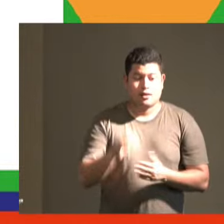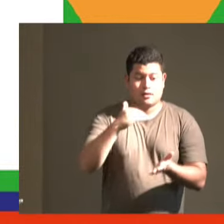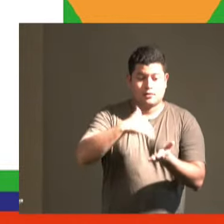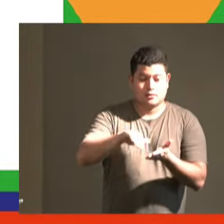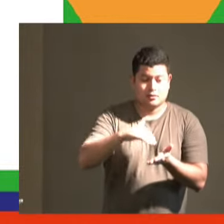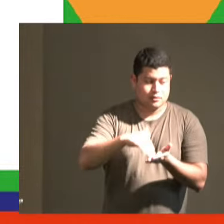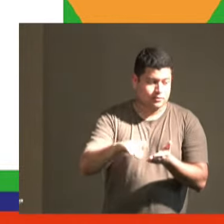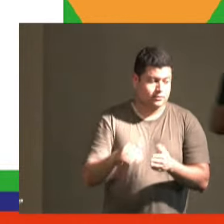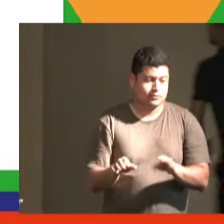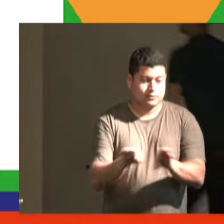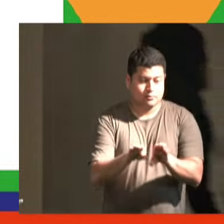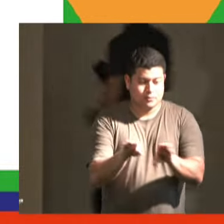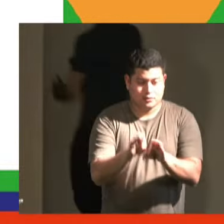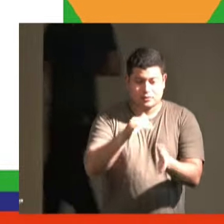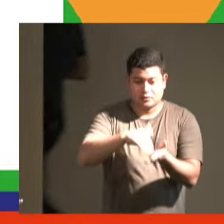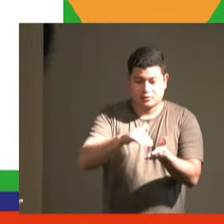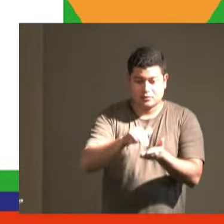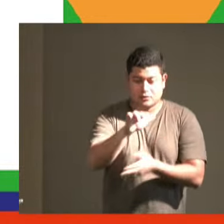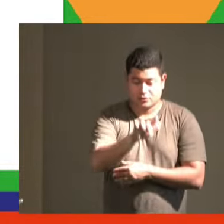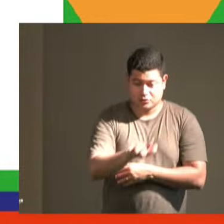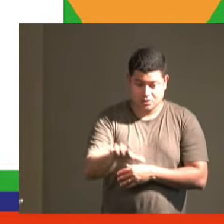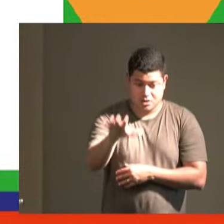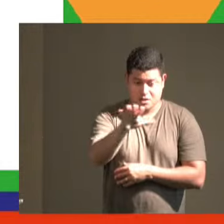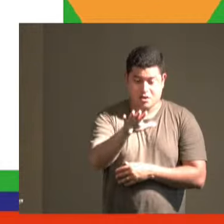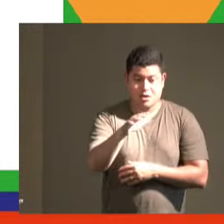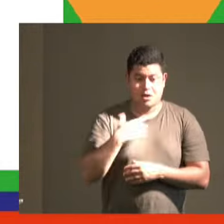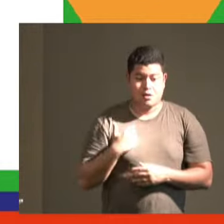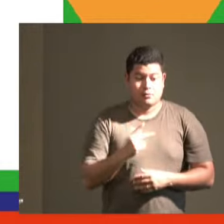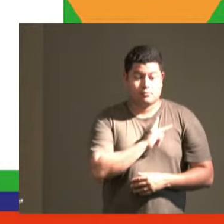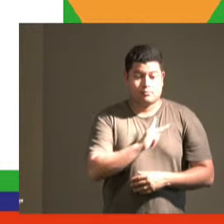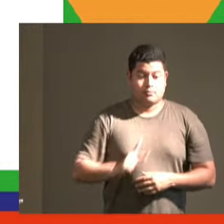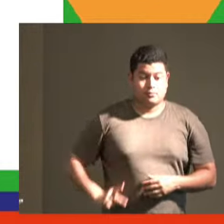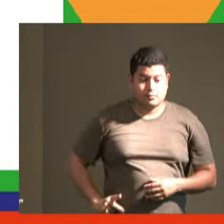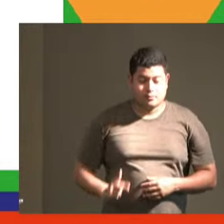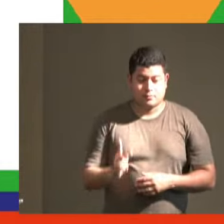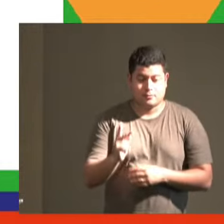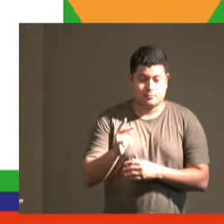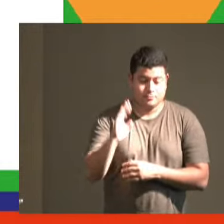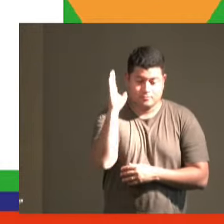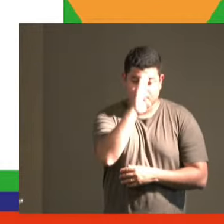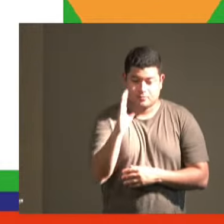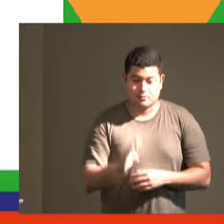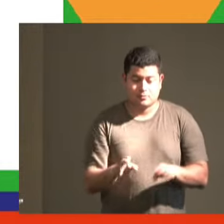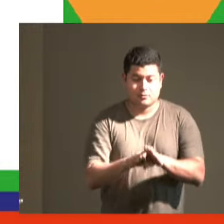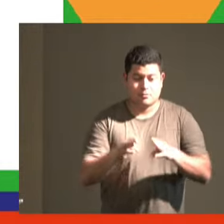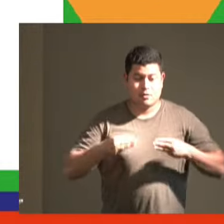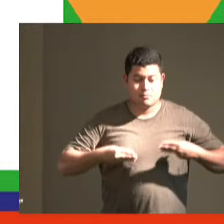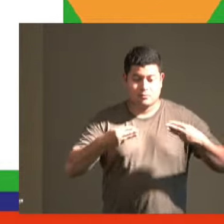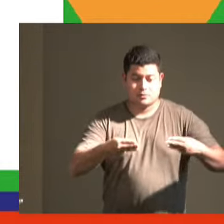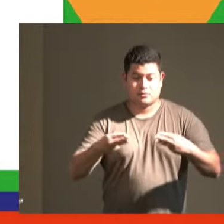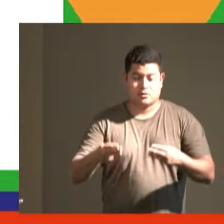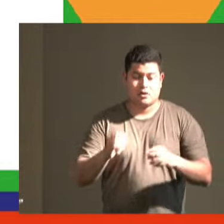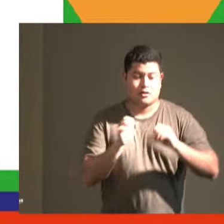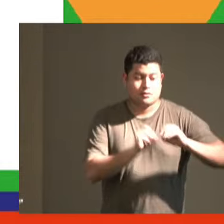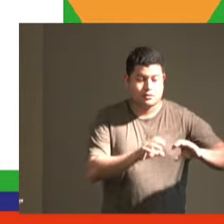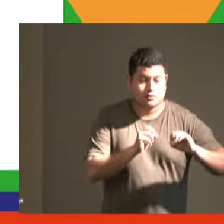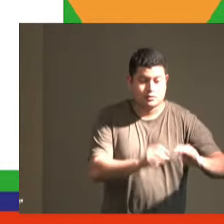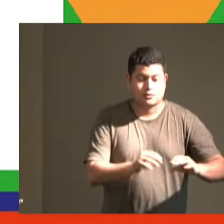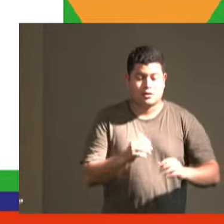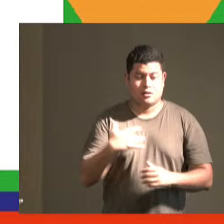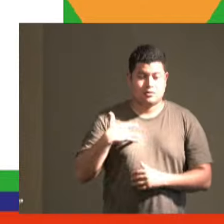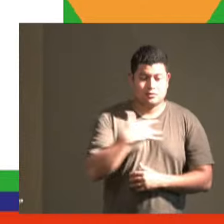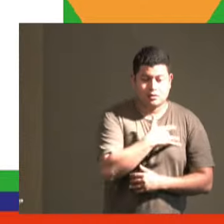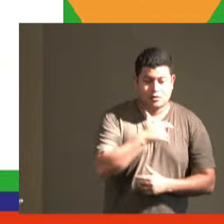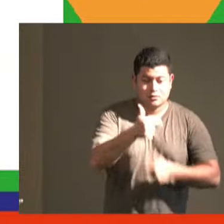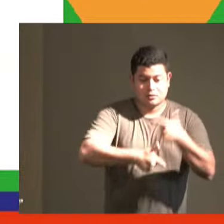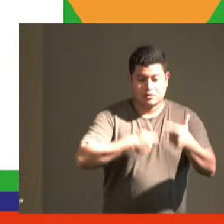Presidência da República, Secretaria-Geral da Presidência da República, além dos Ministérios da Educação, da Saúde, do Trabalho e Emprego, do Desenvolvimento